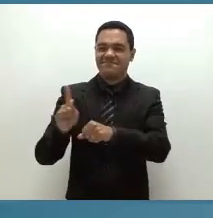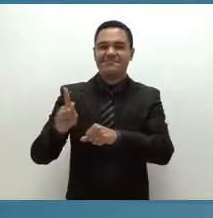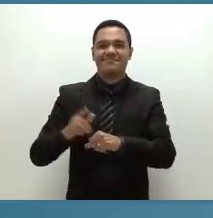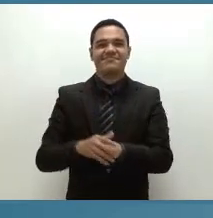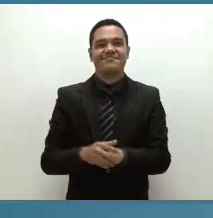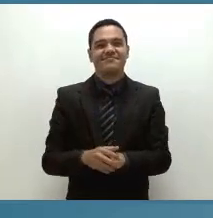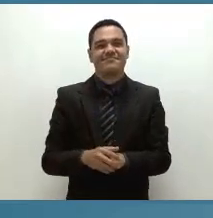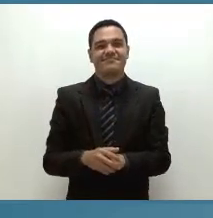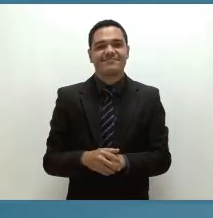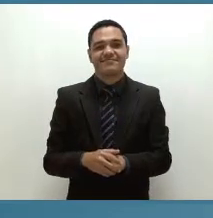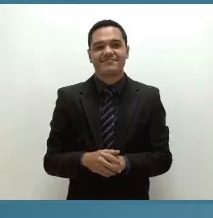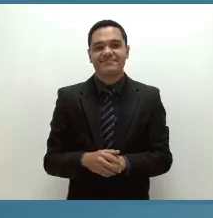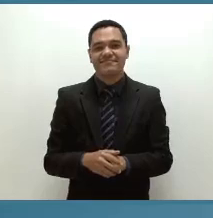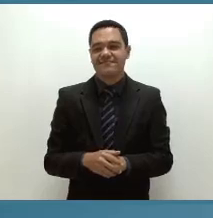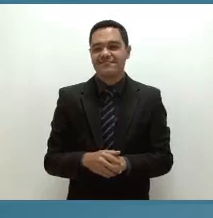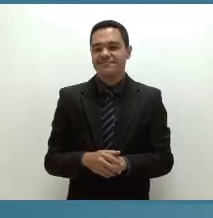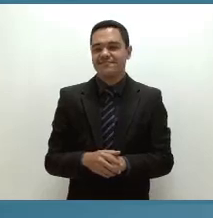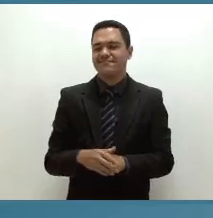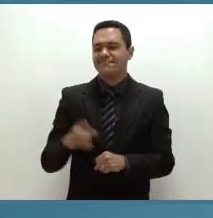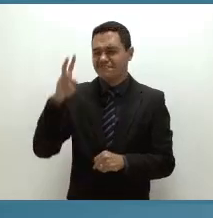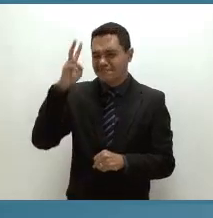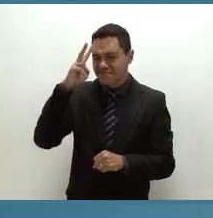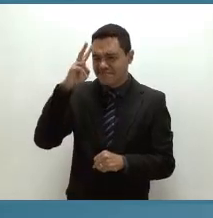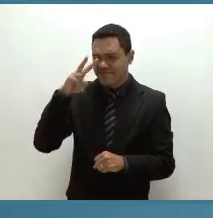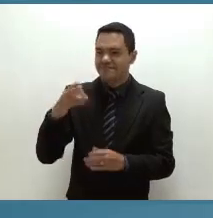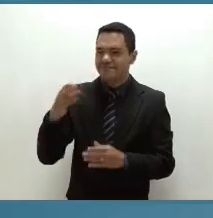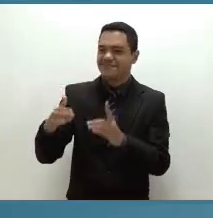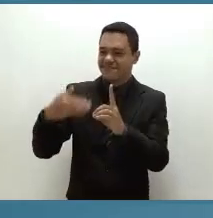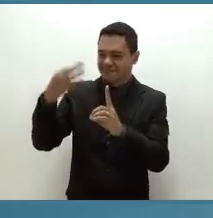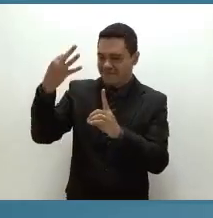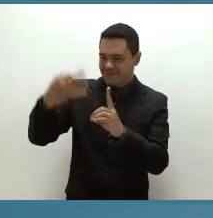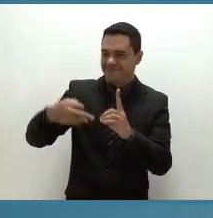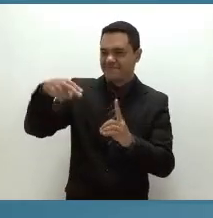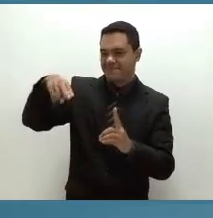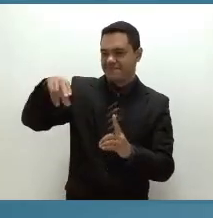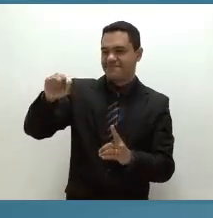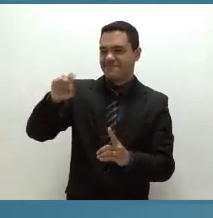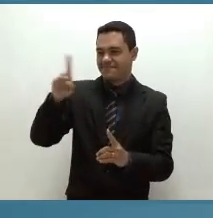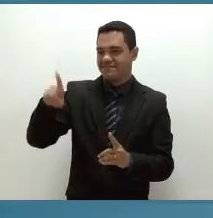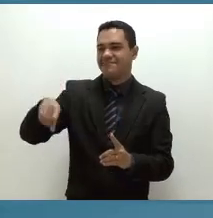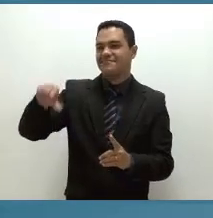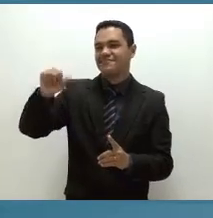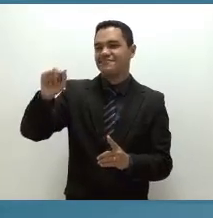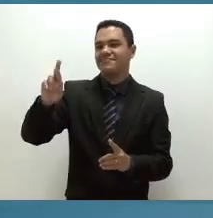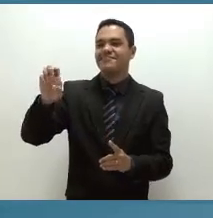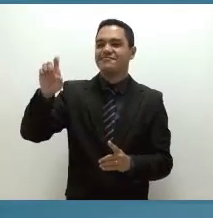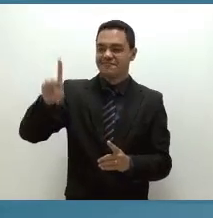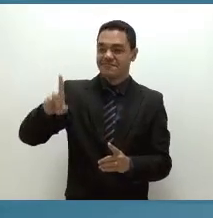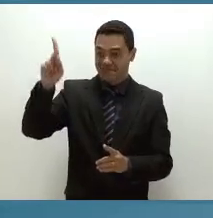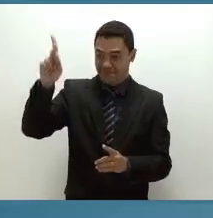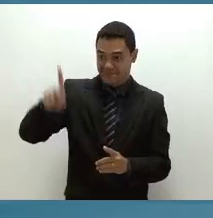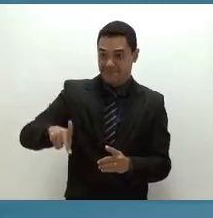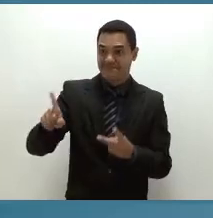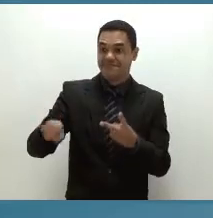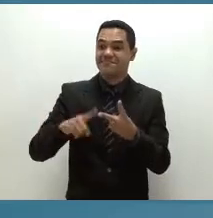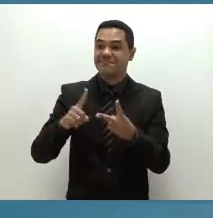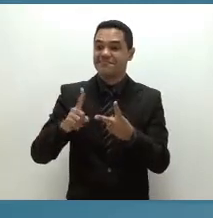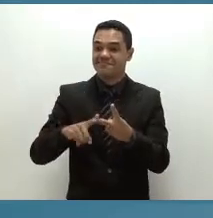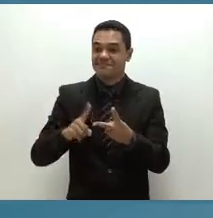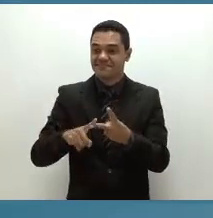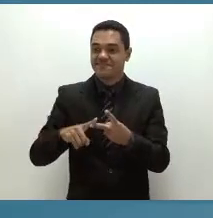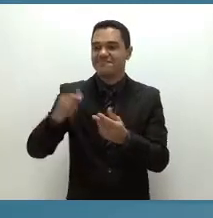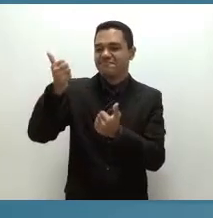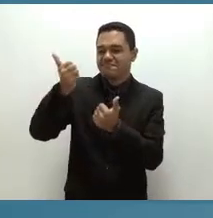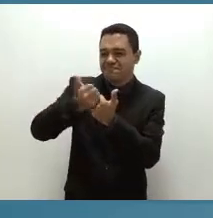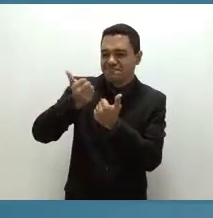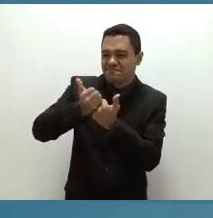Roberto que todos os juízes que passam pela terra que eu nasci vão amar,